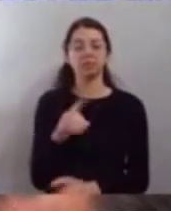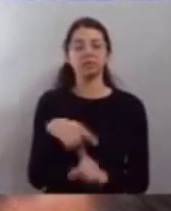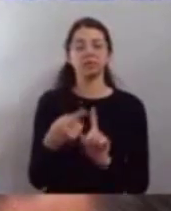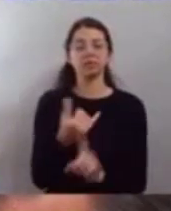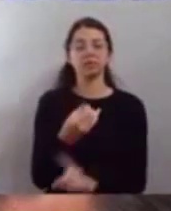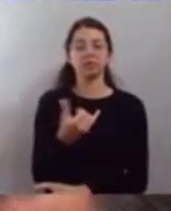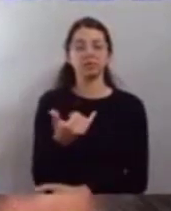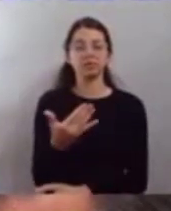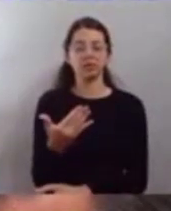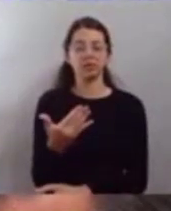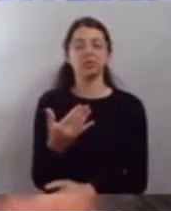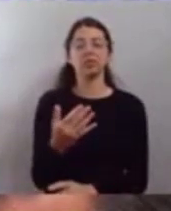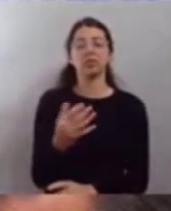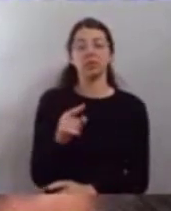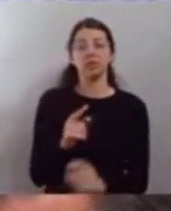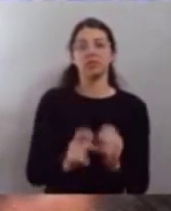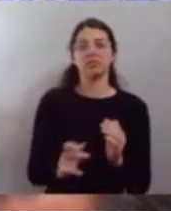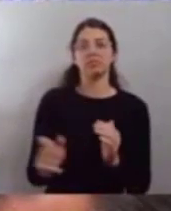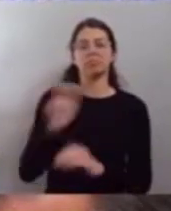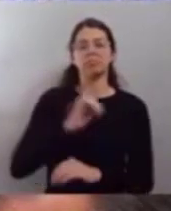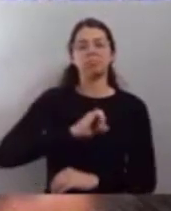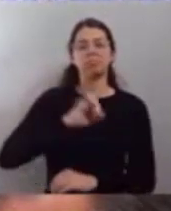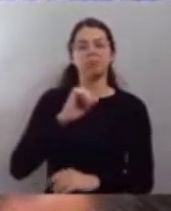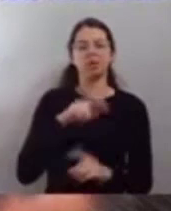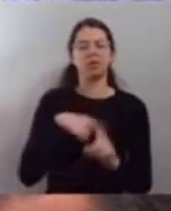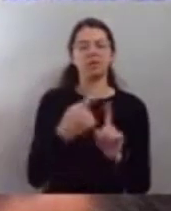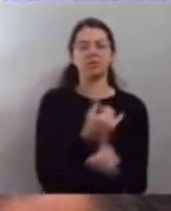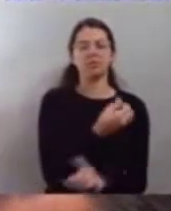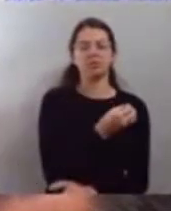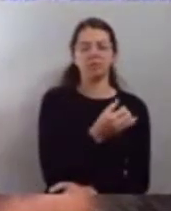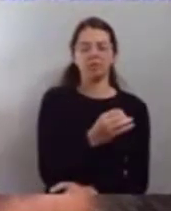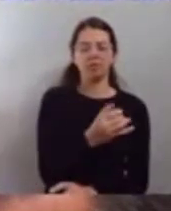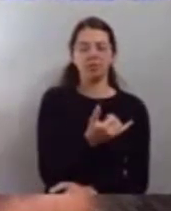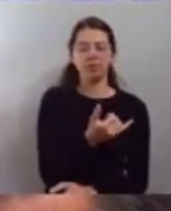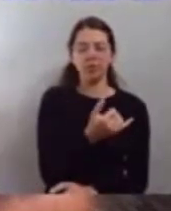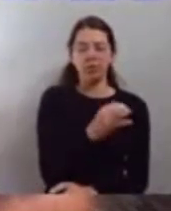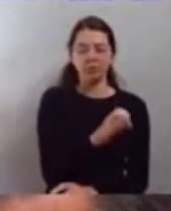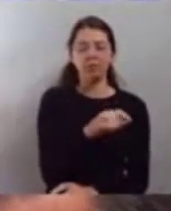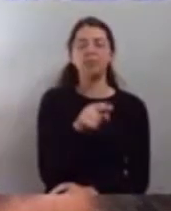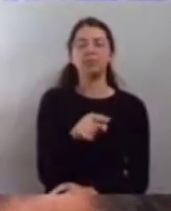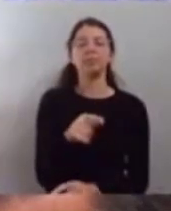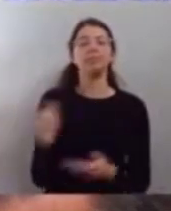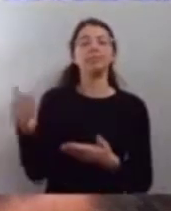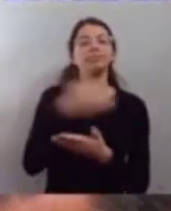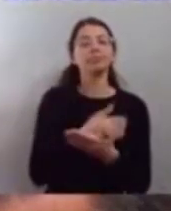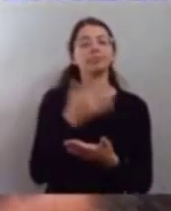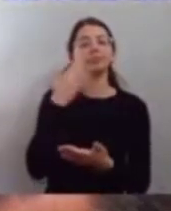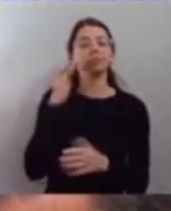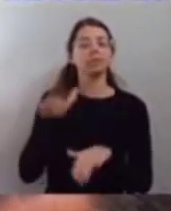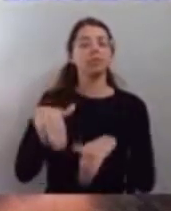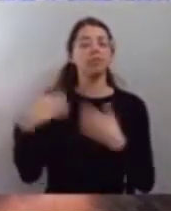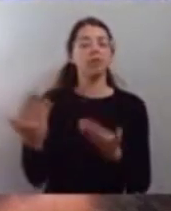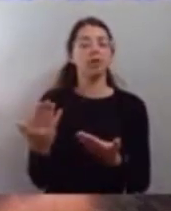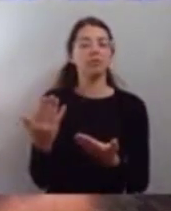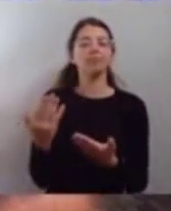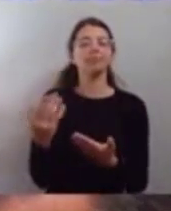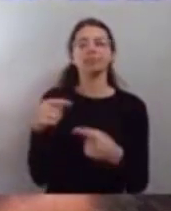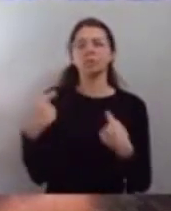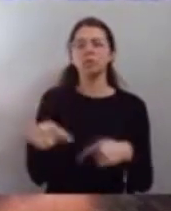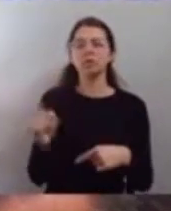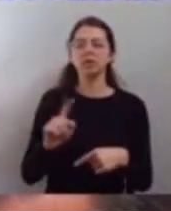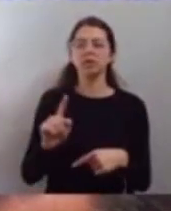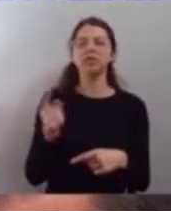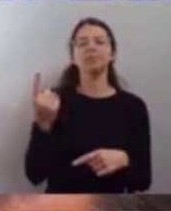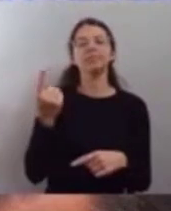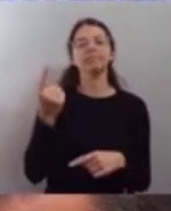2014 não basta determinar a realização de uma auditoria externa é necessário repensar e decidir qual o Futuro que Queremos